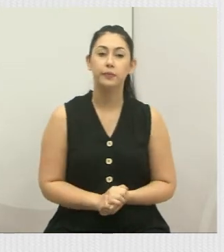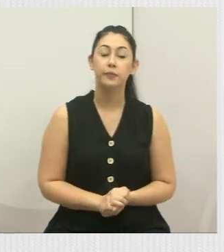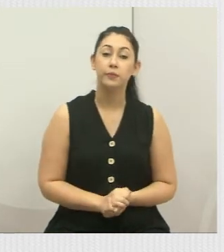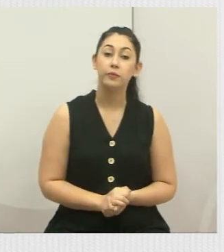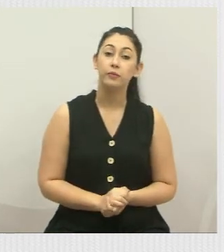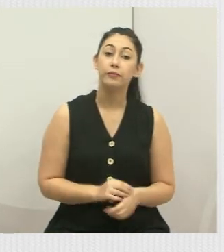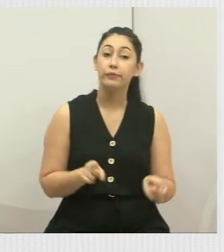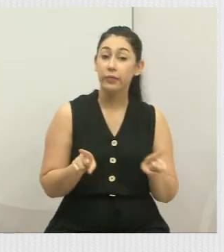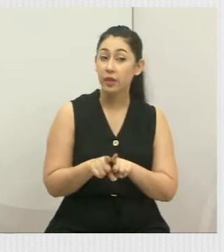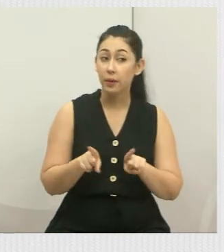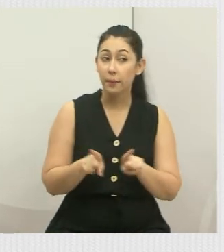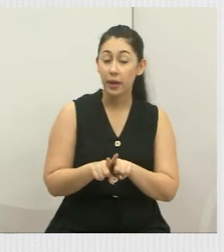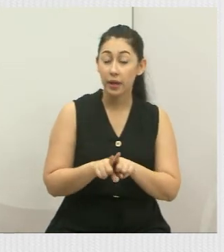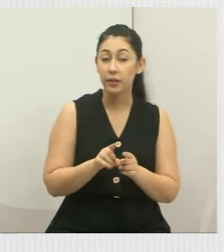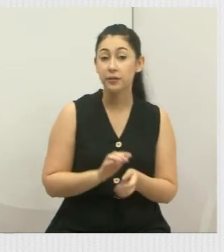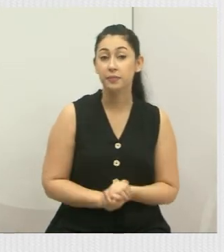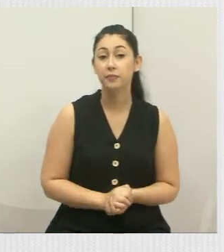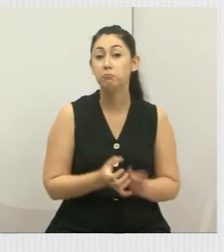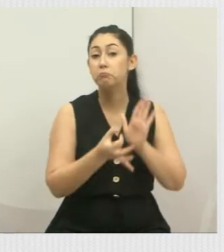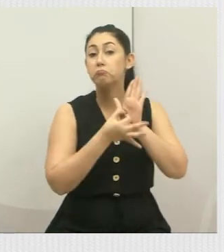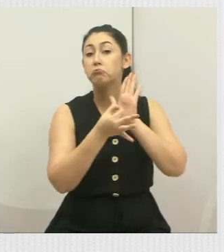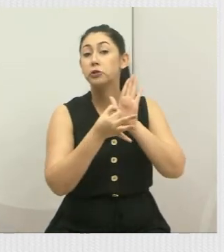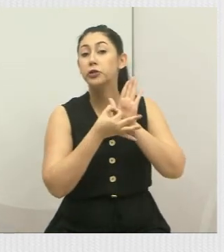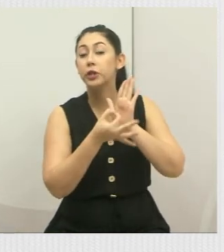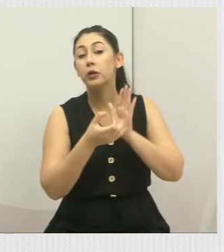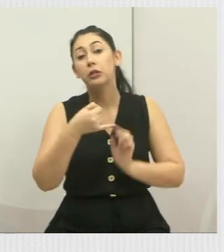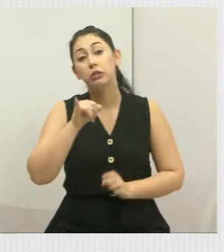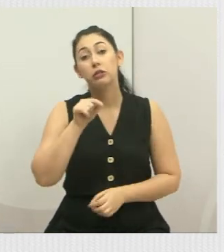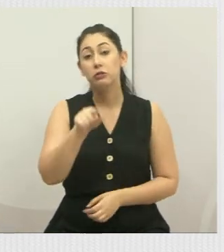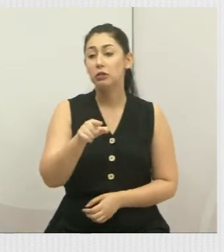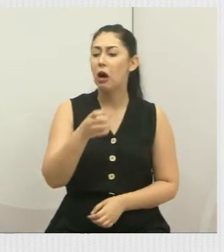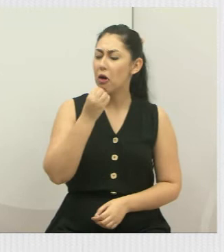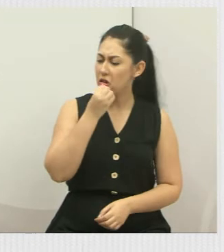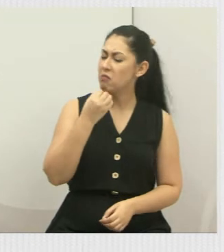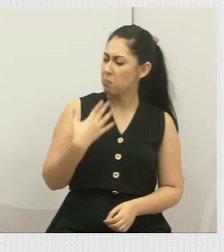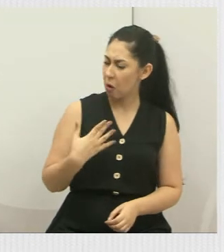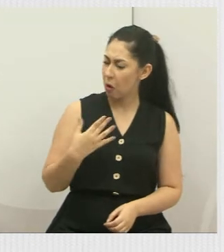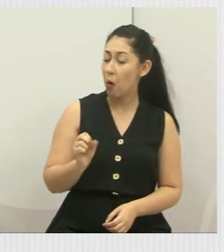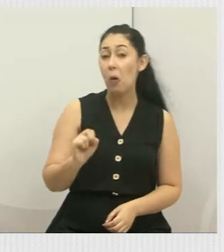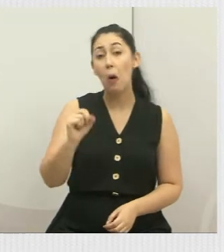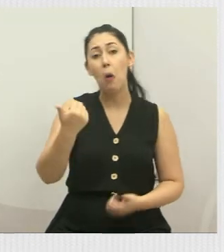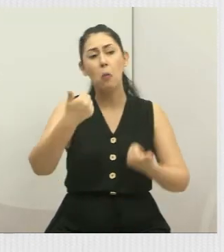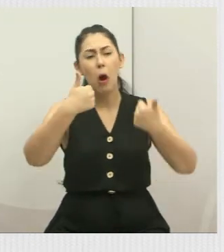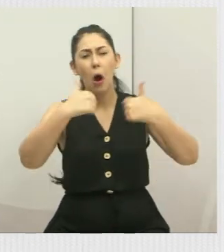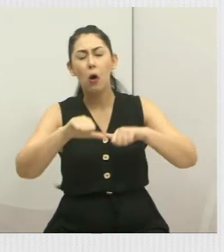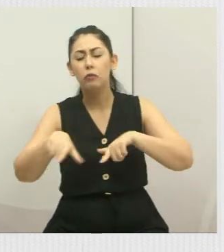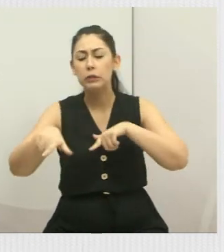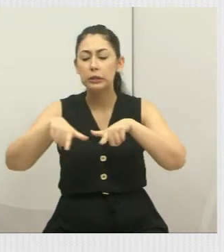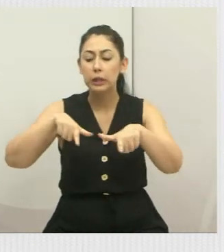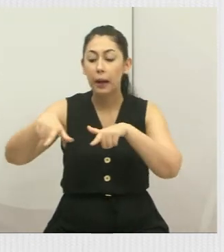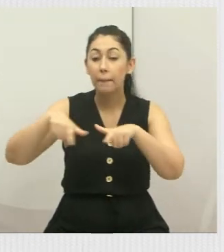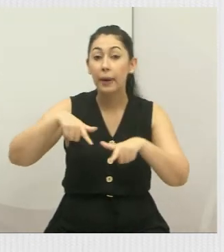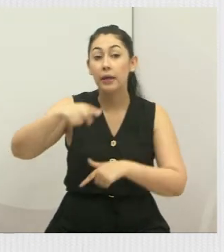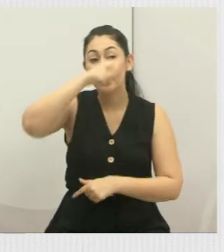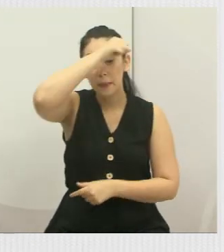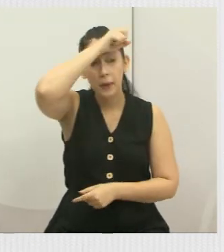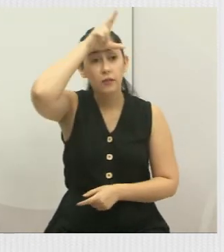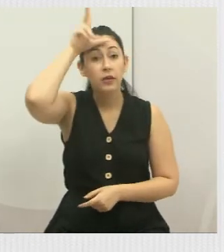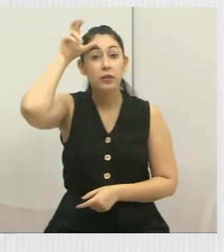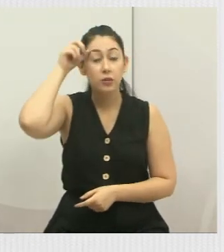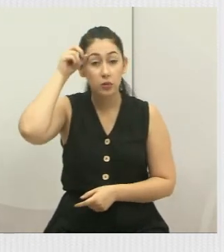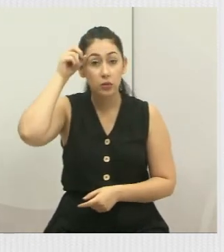E a penúltima questão, qual é o seu índice de satisfação pelo serviço prestado pela prefeitura